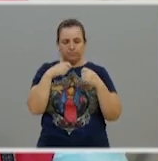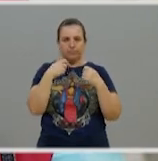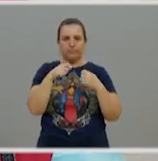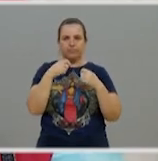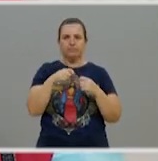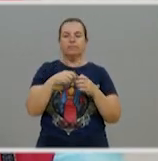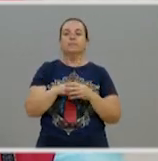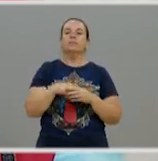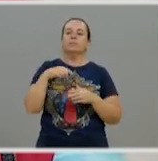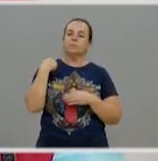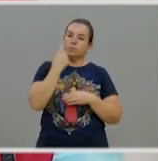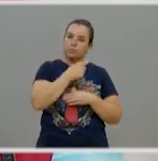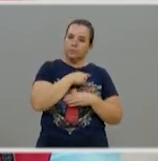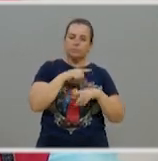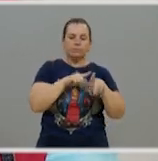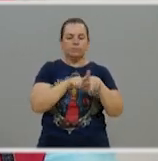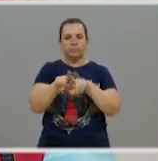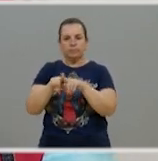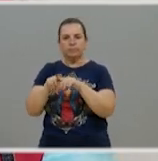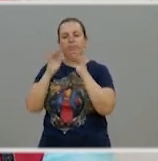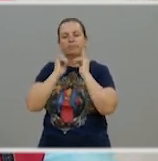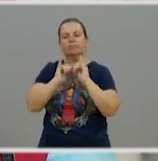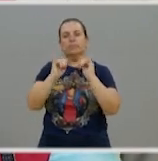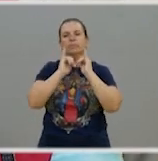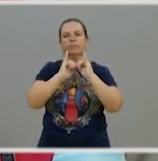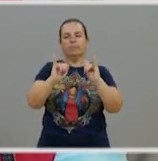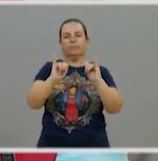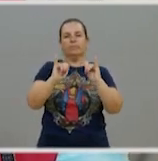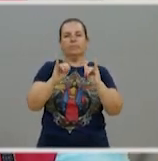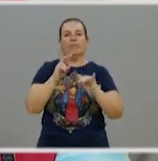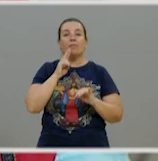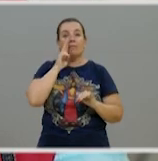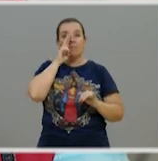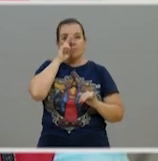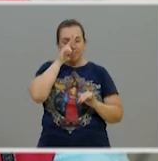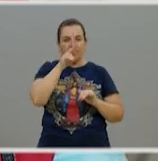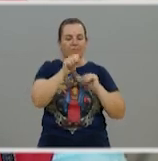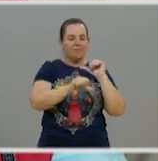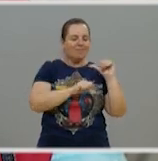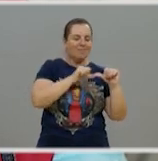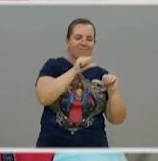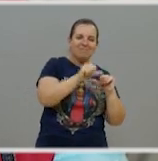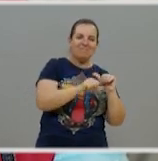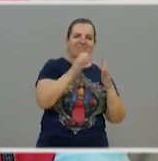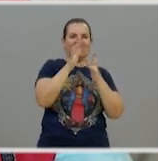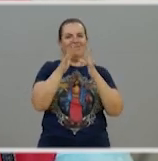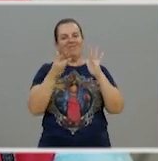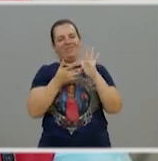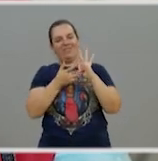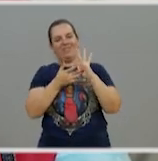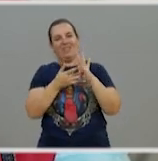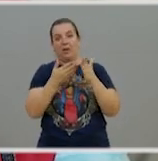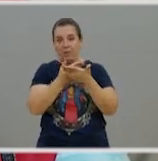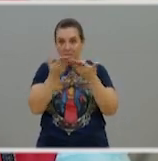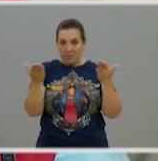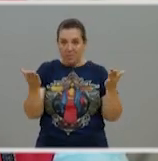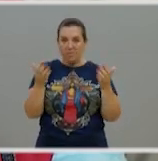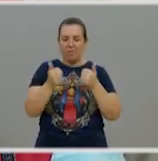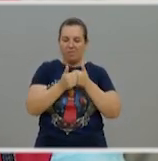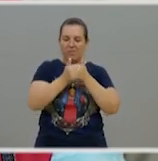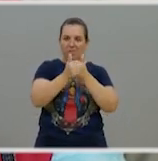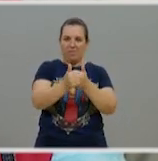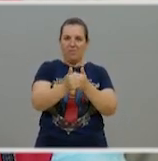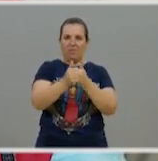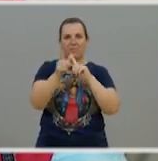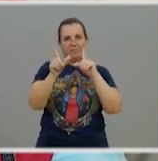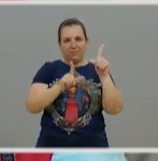para que aos nossos irmãos anunciemos a força transformadora de Cristo. Você que nos acompanha